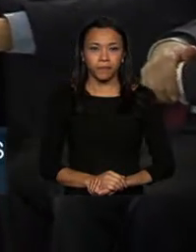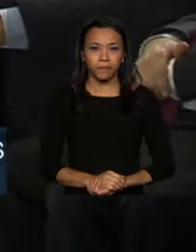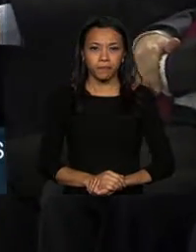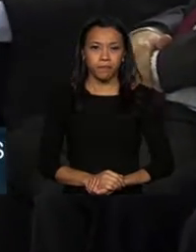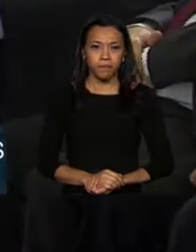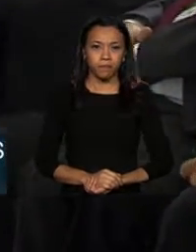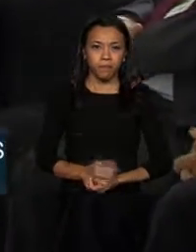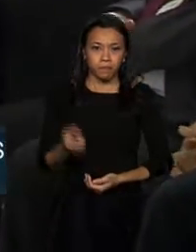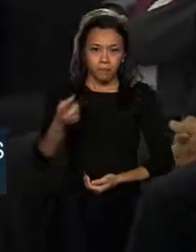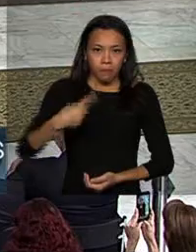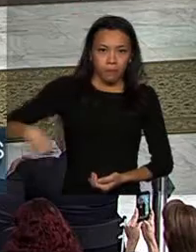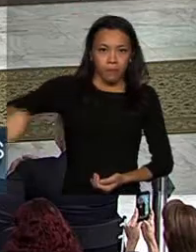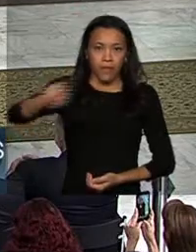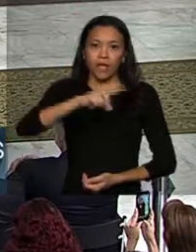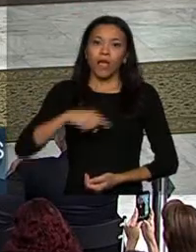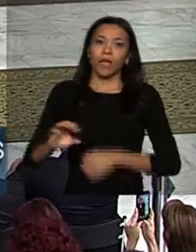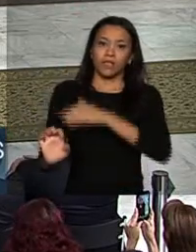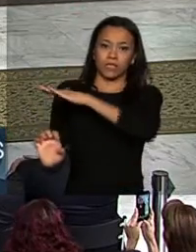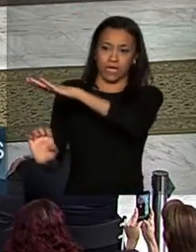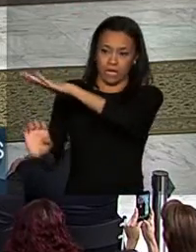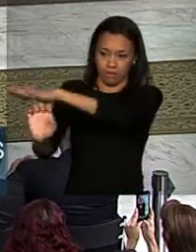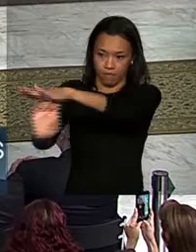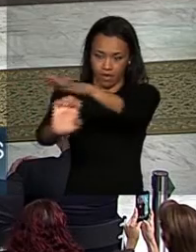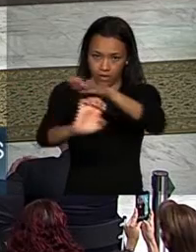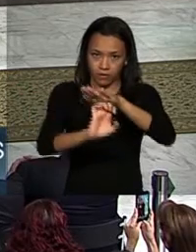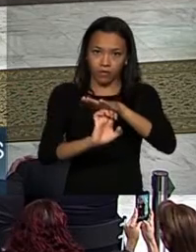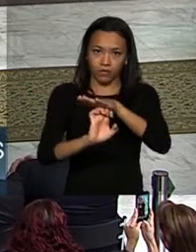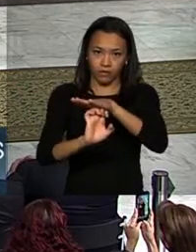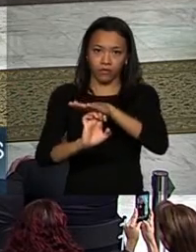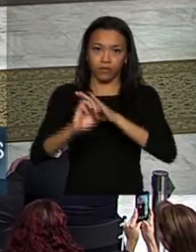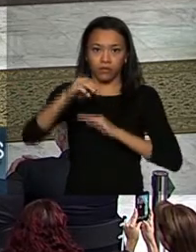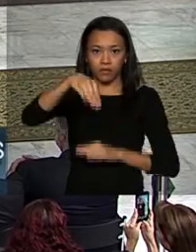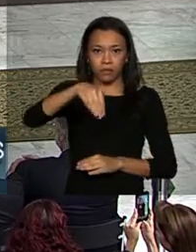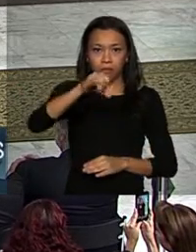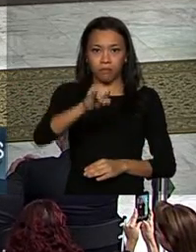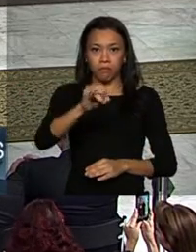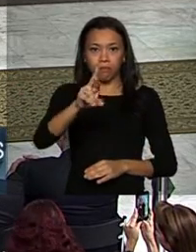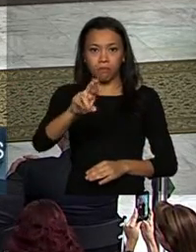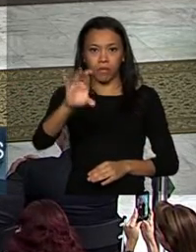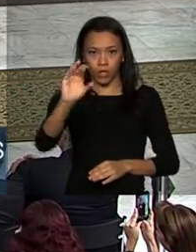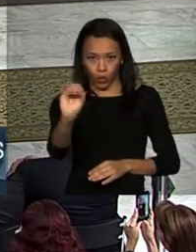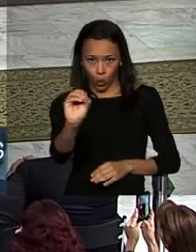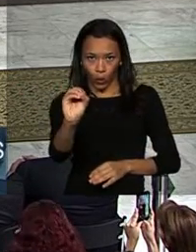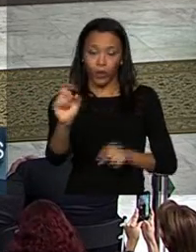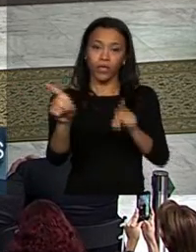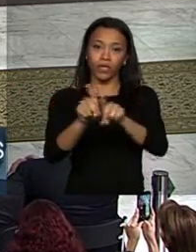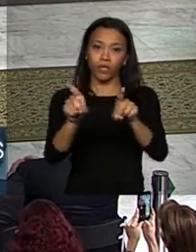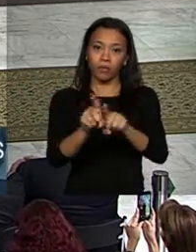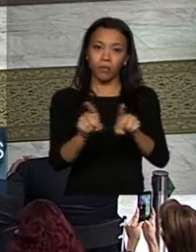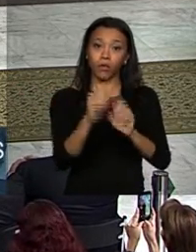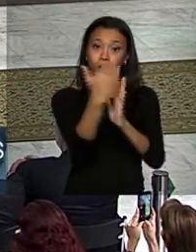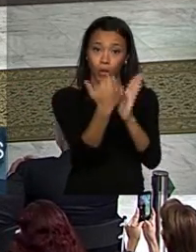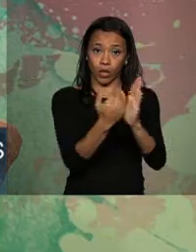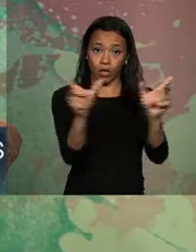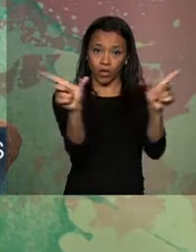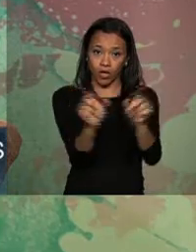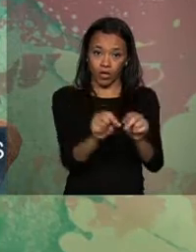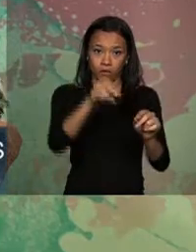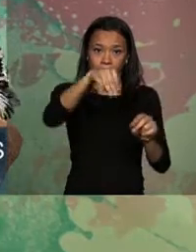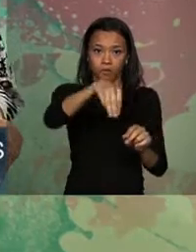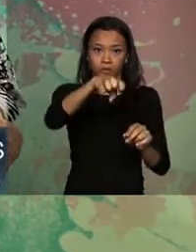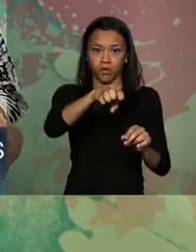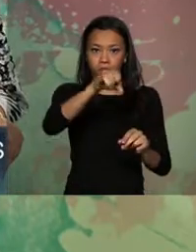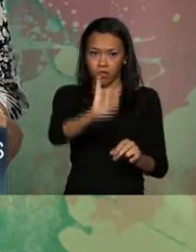As micro e pequenas empresas e os MEIs estão em todo o Brasil, inclusive